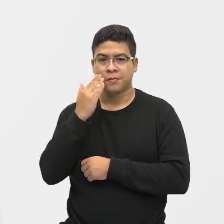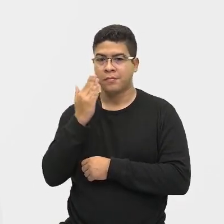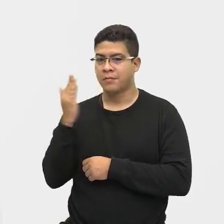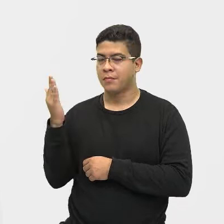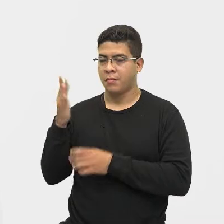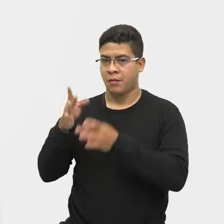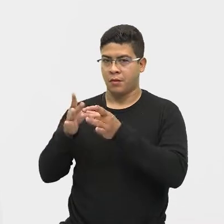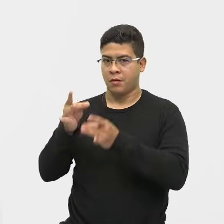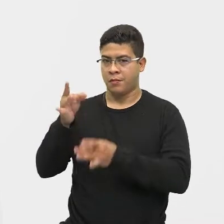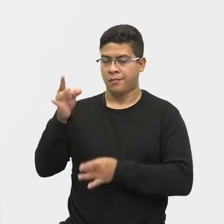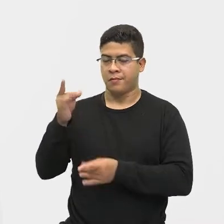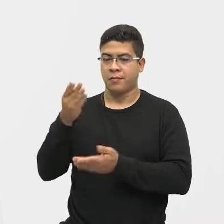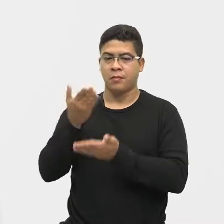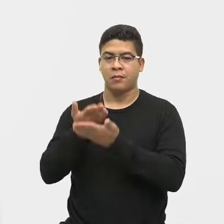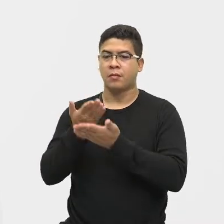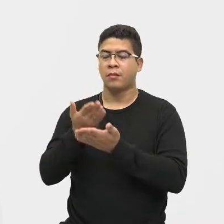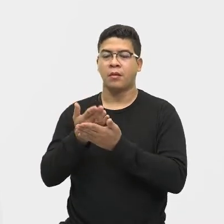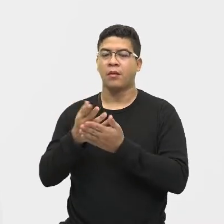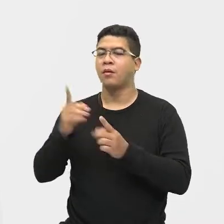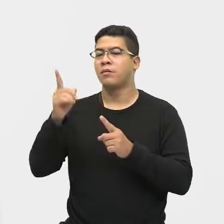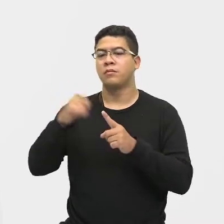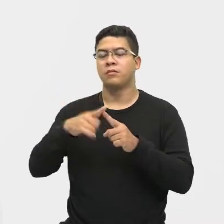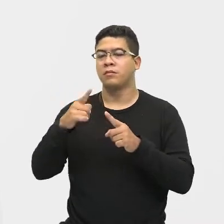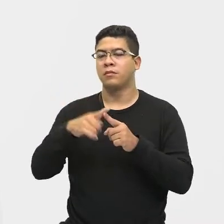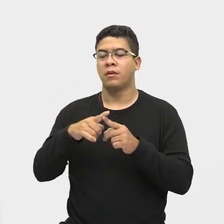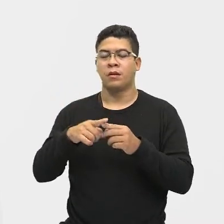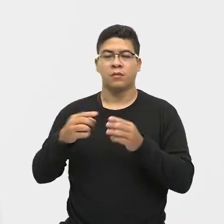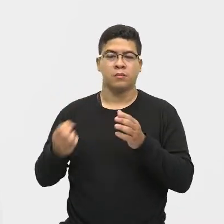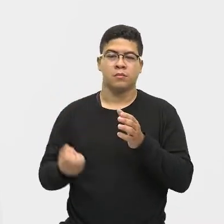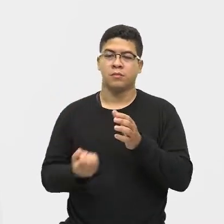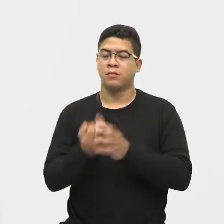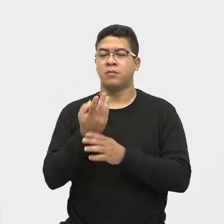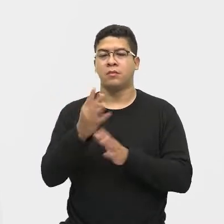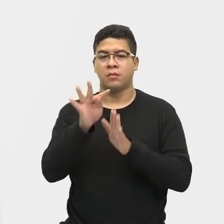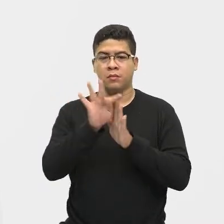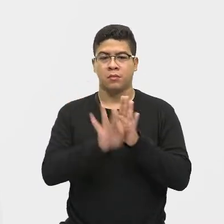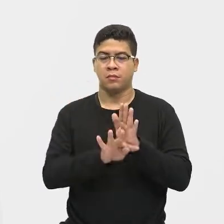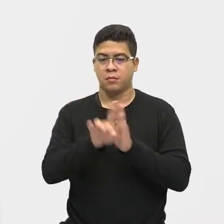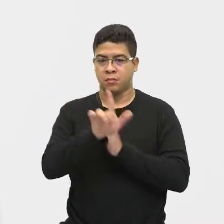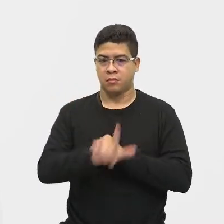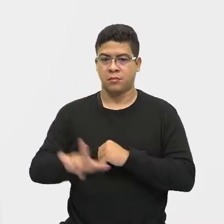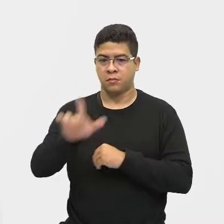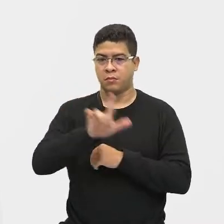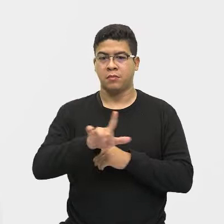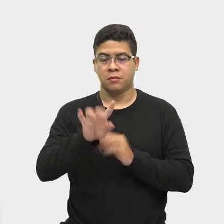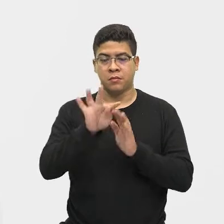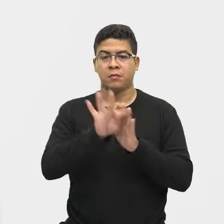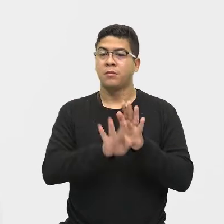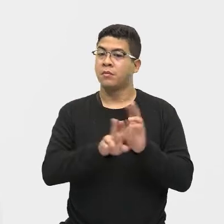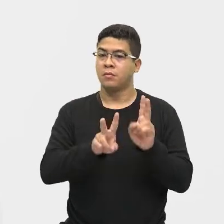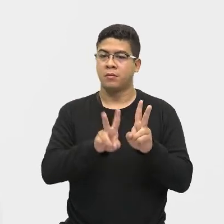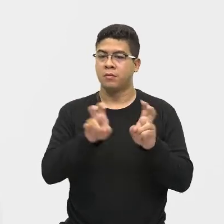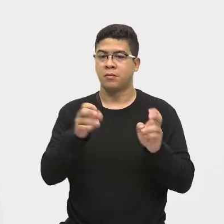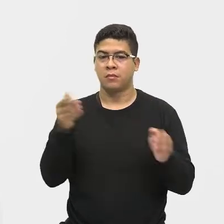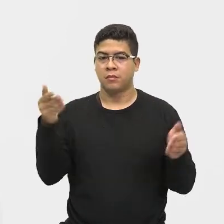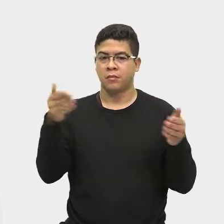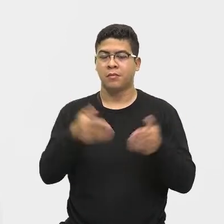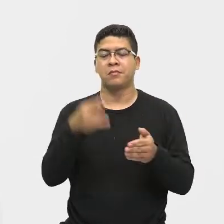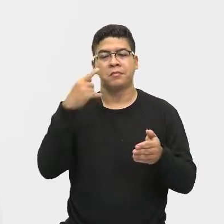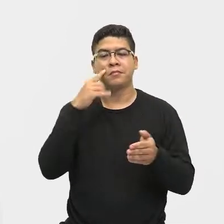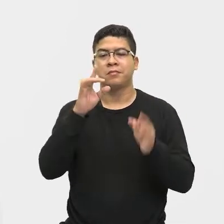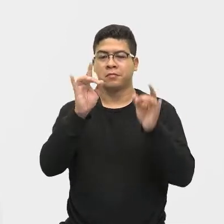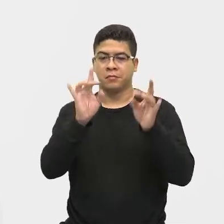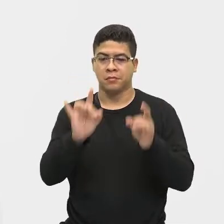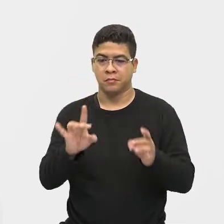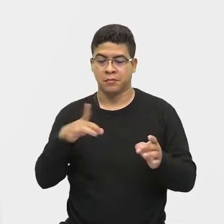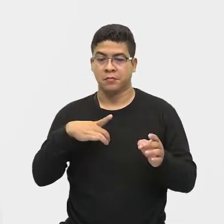estudo do estilo de produção literária dos textos do período conhecido como modernismo, com especial ênfase